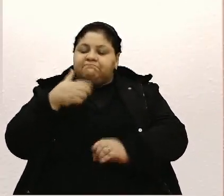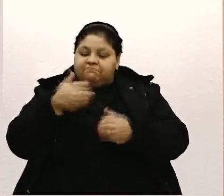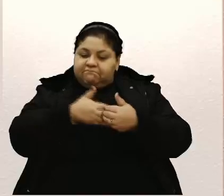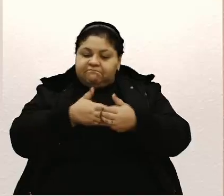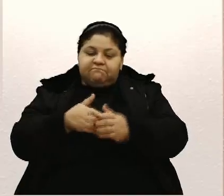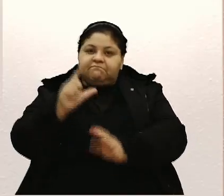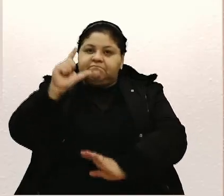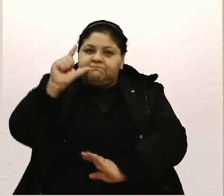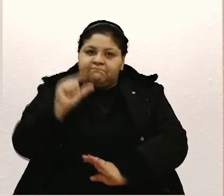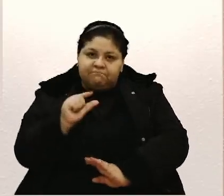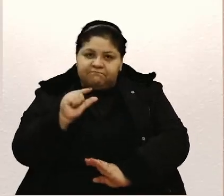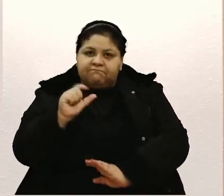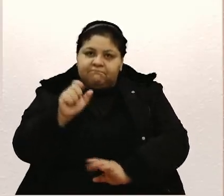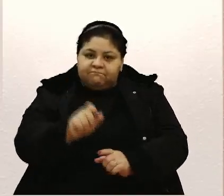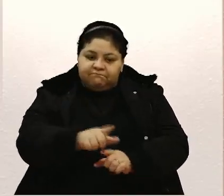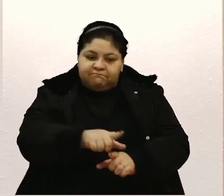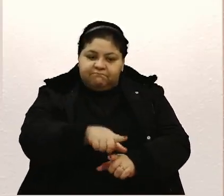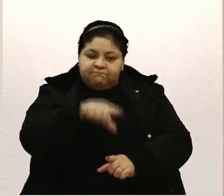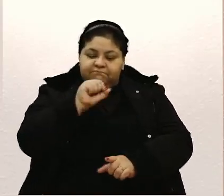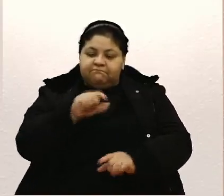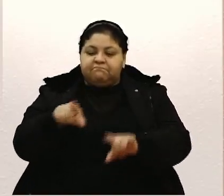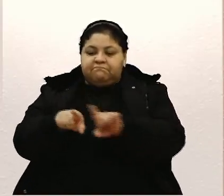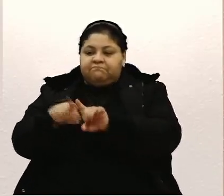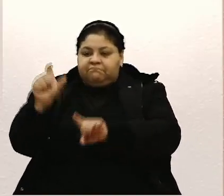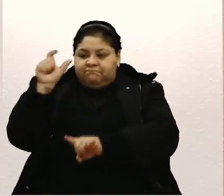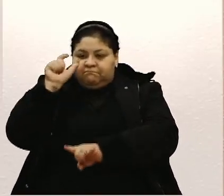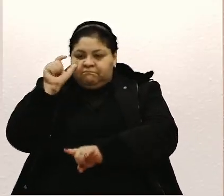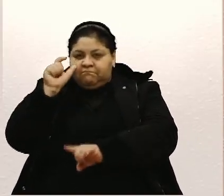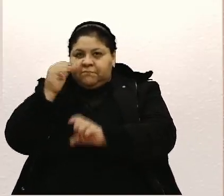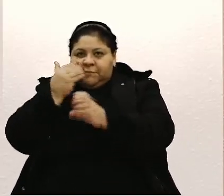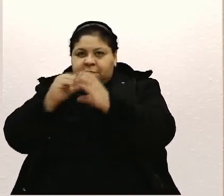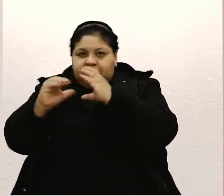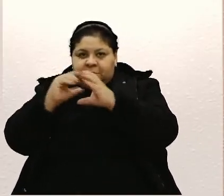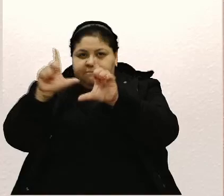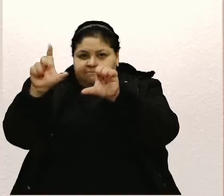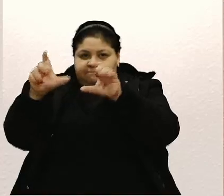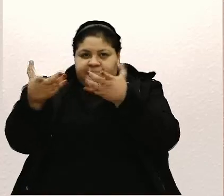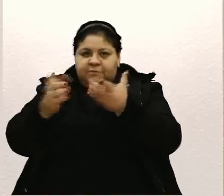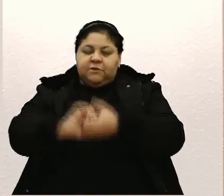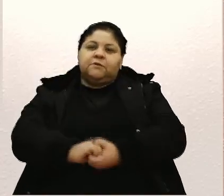pouco da escolha e depois vi a reportagem, as fotos, enfim.